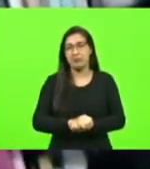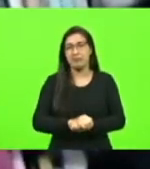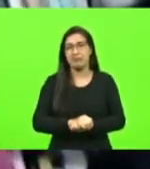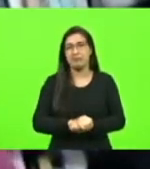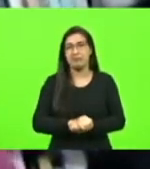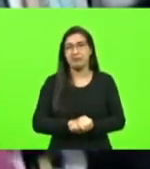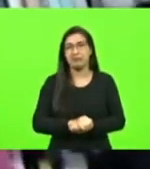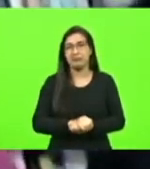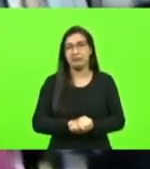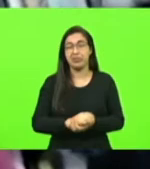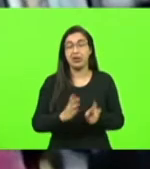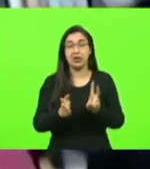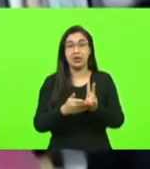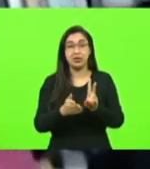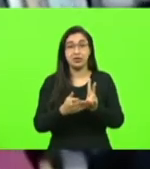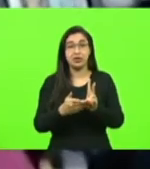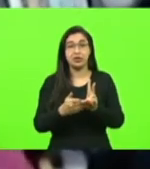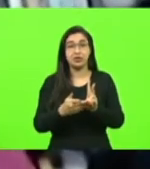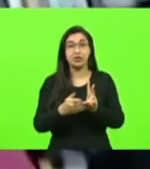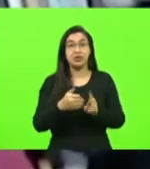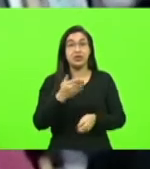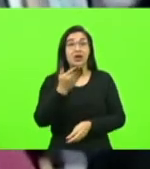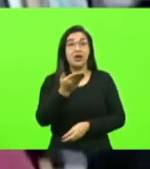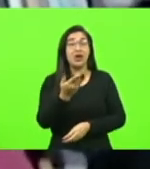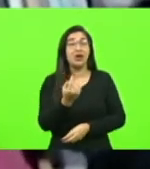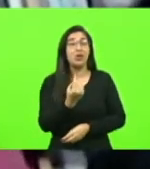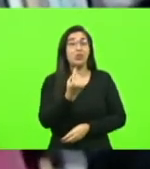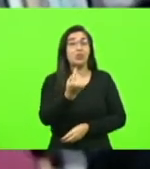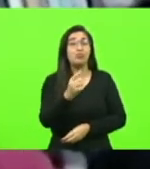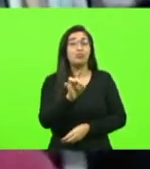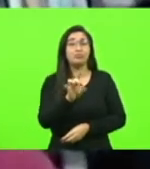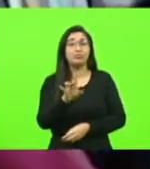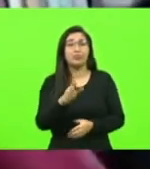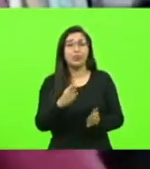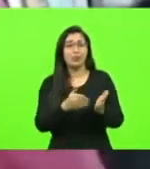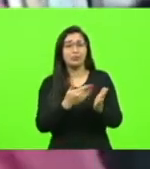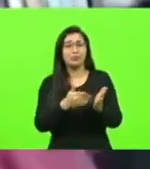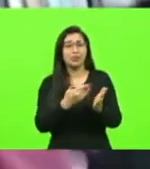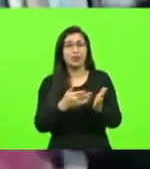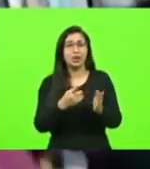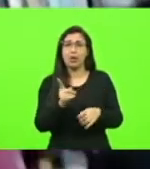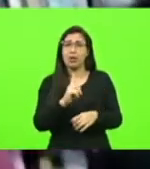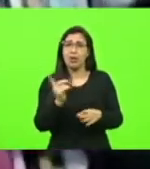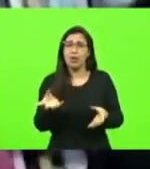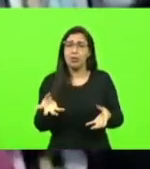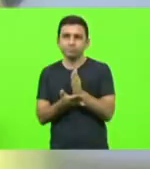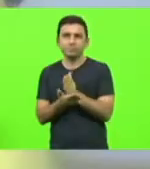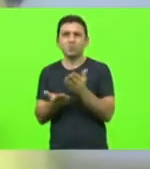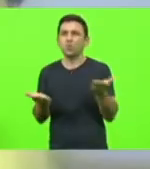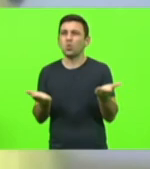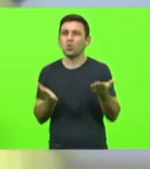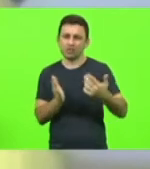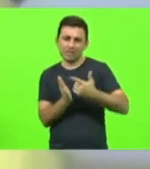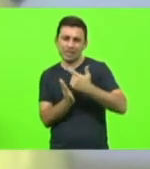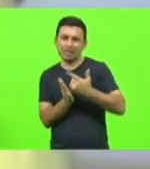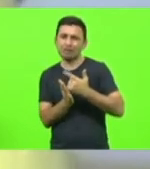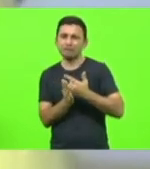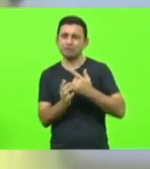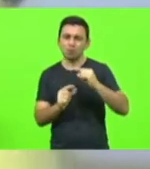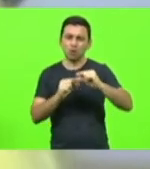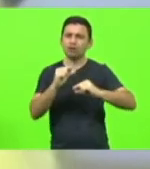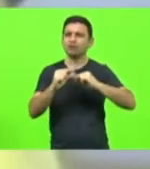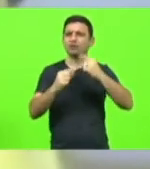Dos indígenas serem consideradas um item, apenas um material, e não incorporados na história. Santa